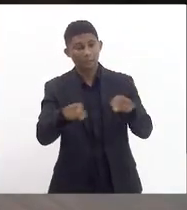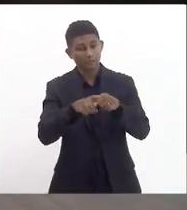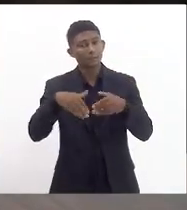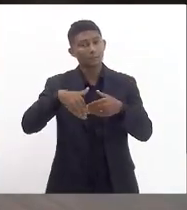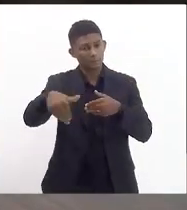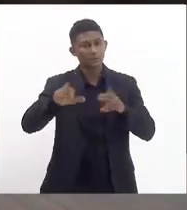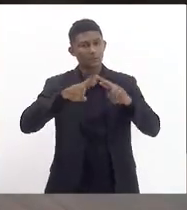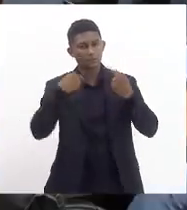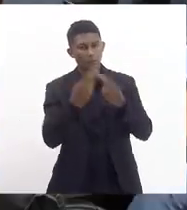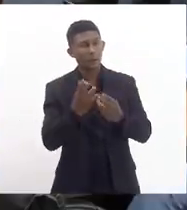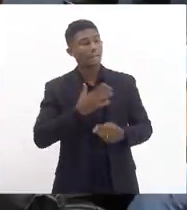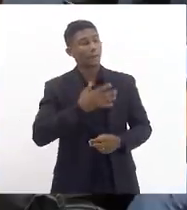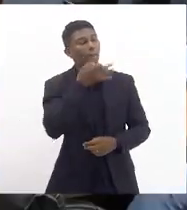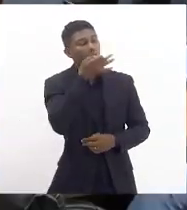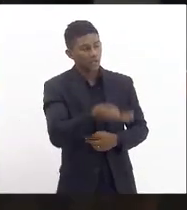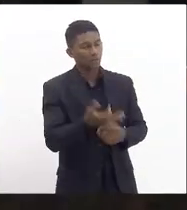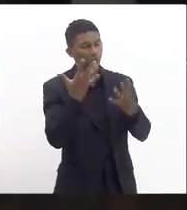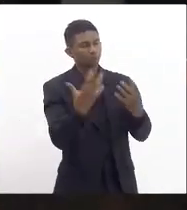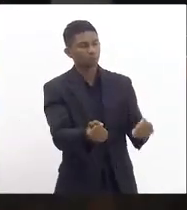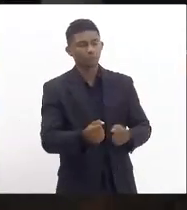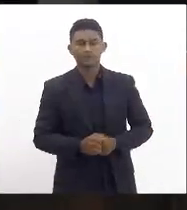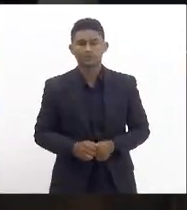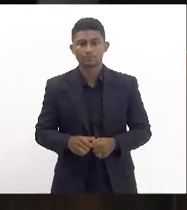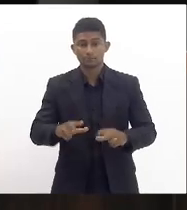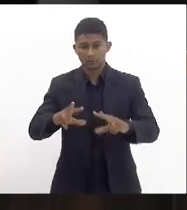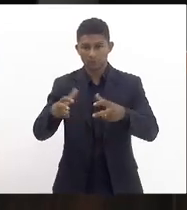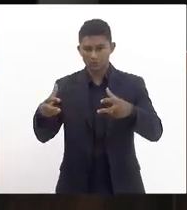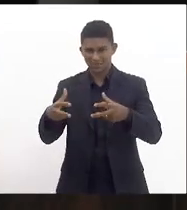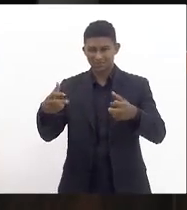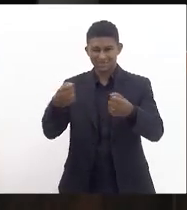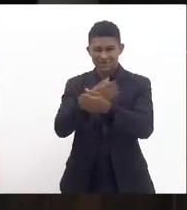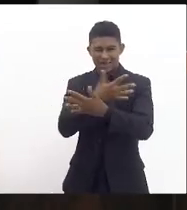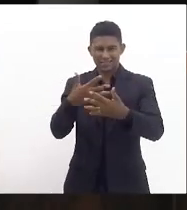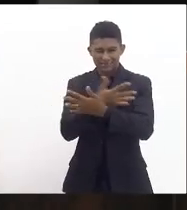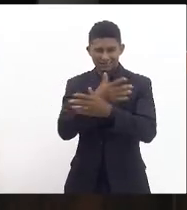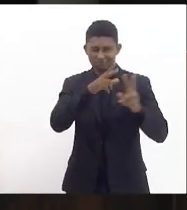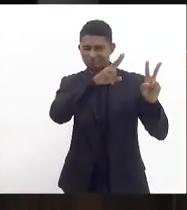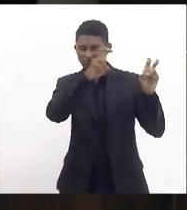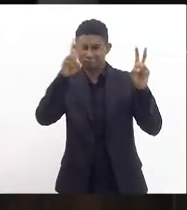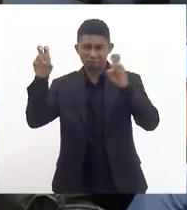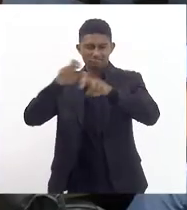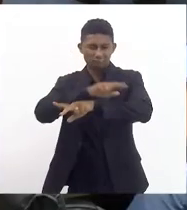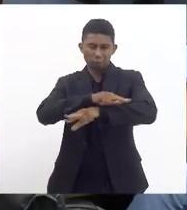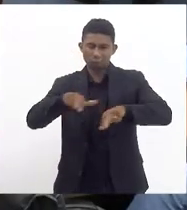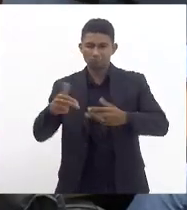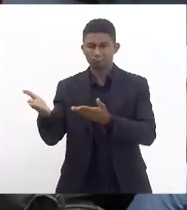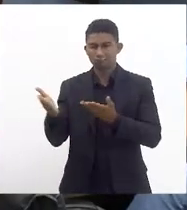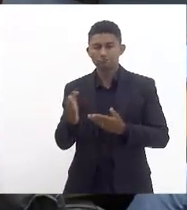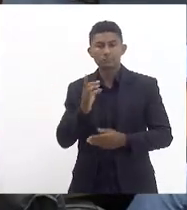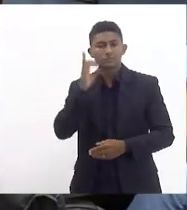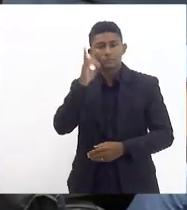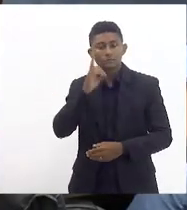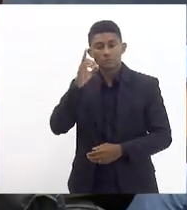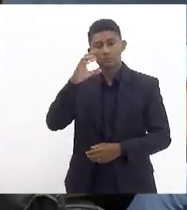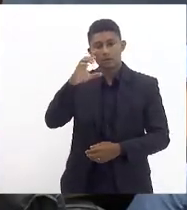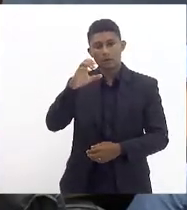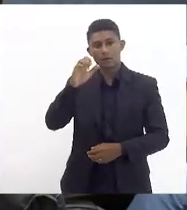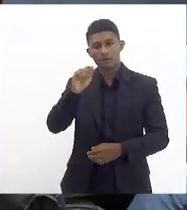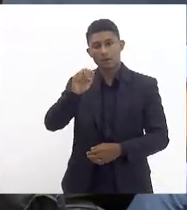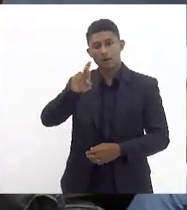Portanto, no mérito, favorável. Pela Comissão de Assuntos Municipais e Desenvolvimento Regional, deputado Carlos Macedo.